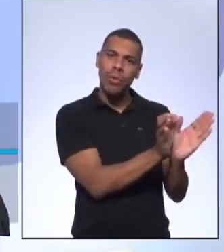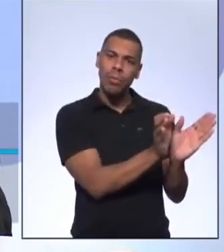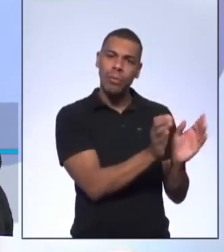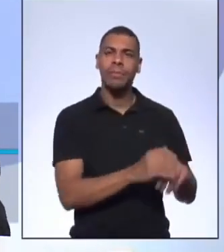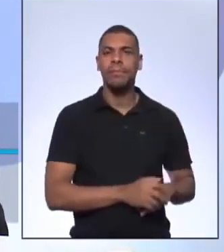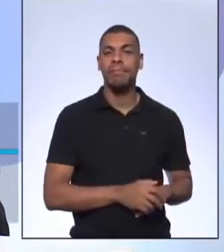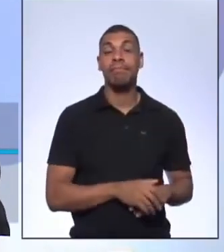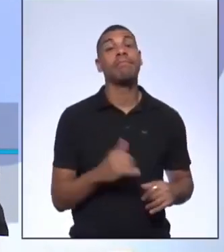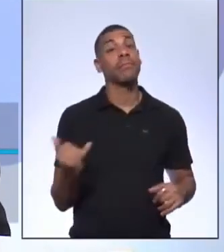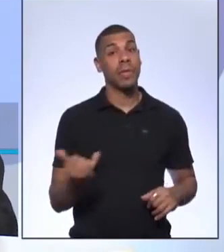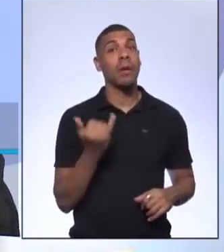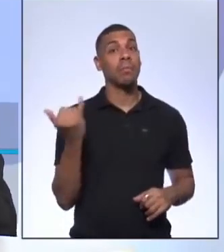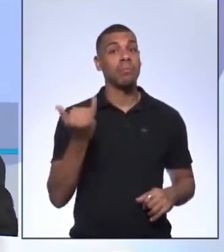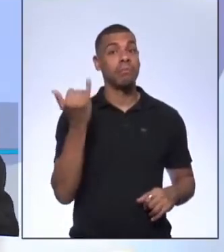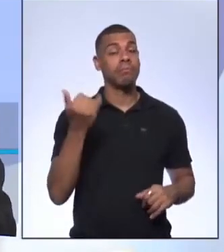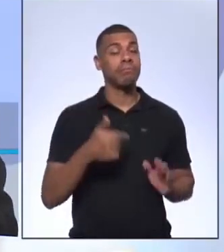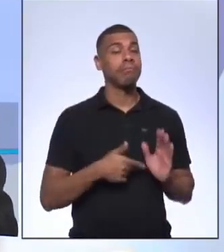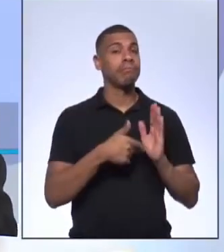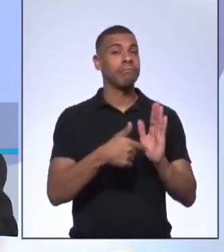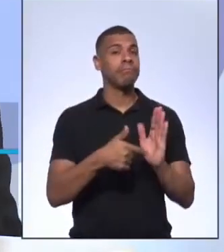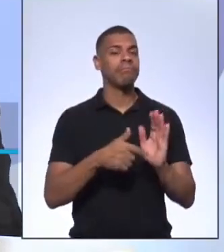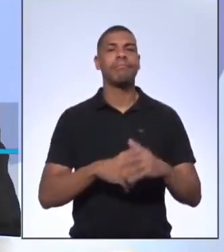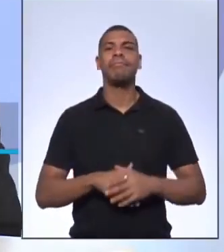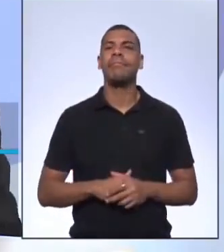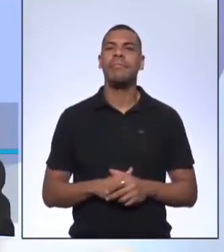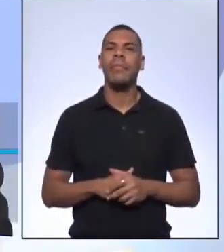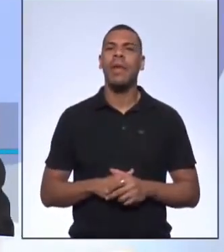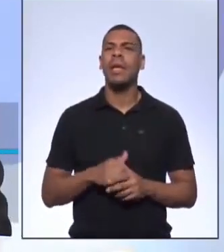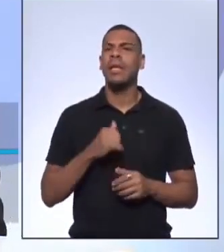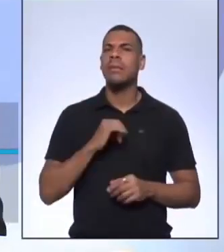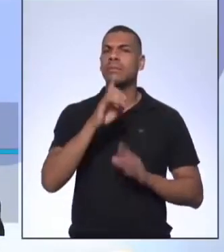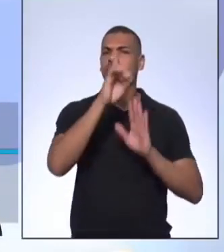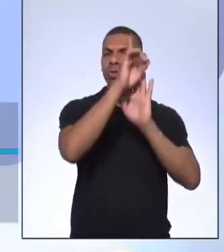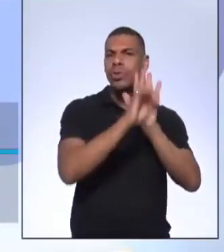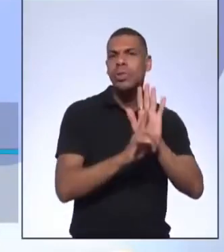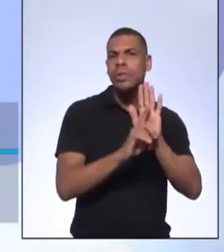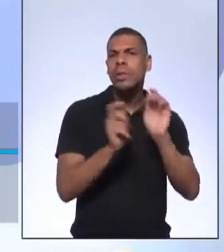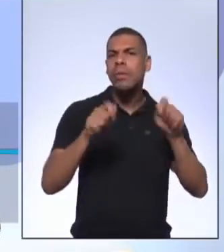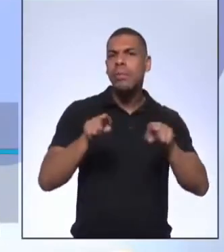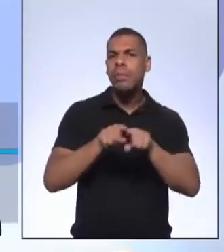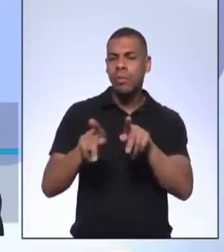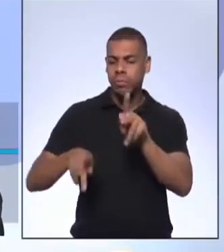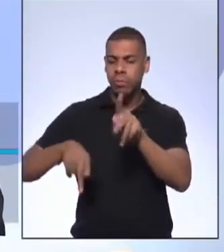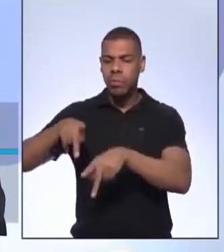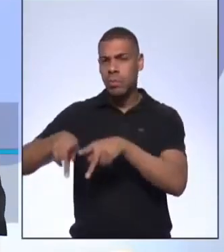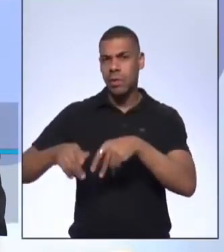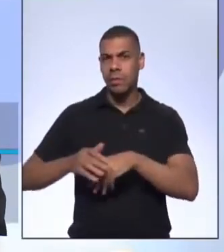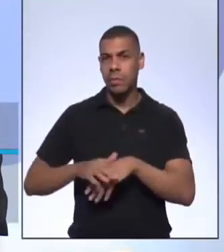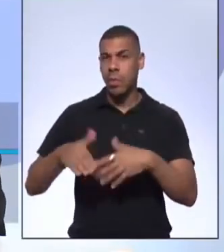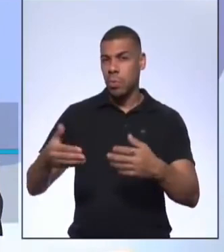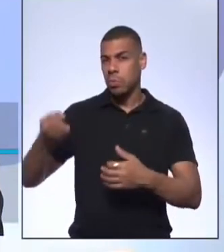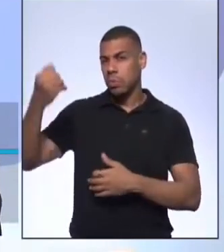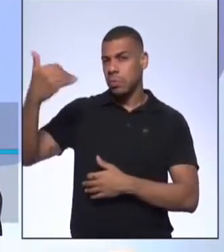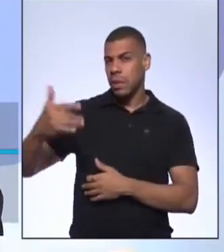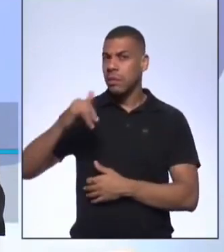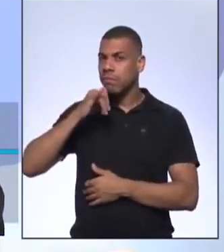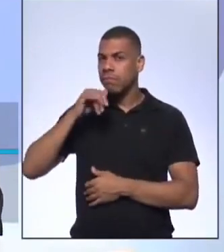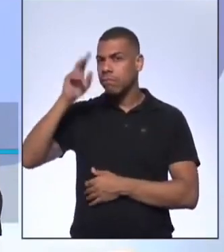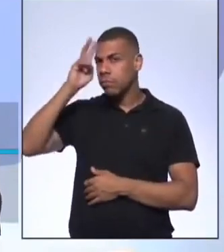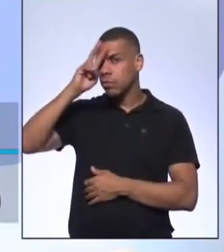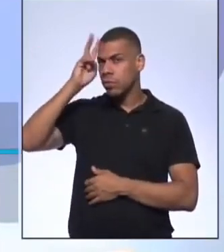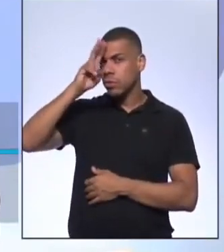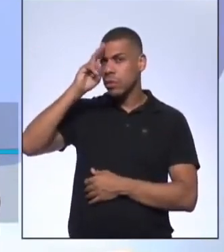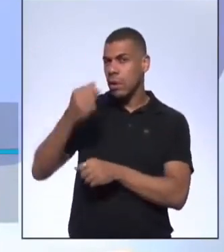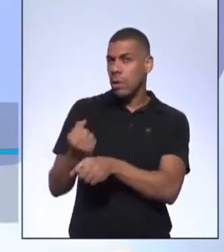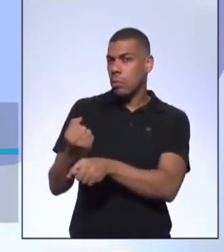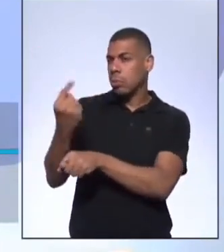né? Isso é muito importante, isso resguarda, isso dá direito a essa população. Então, quando nós temos um marco histórico como